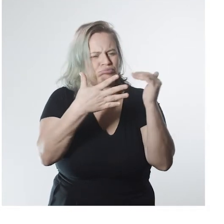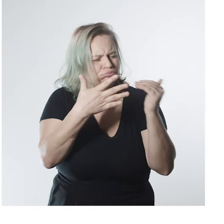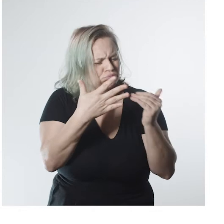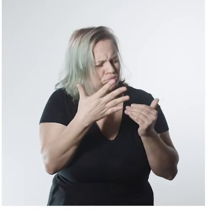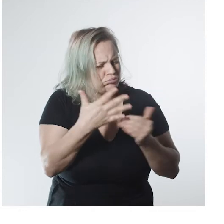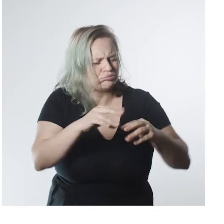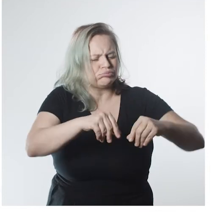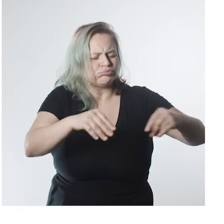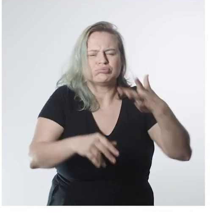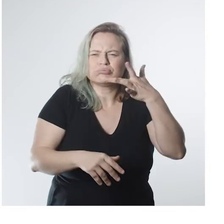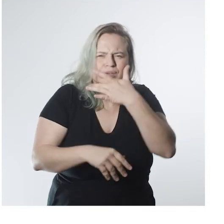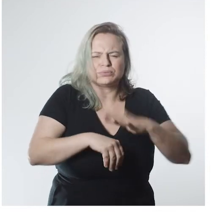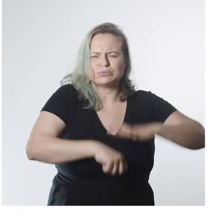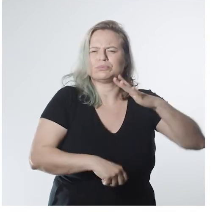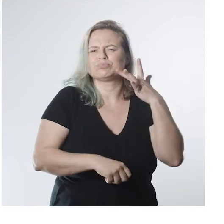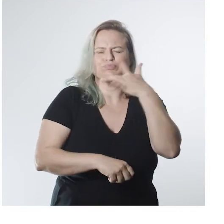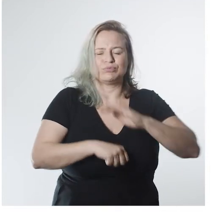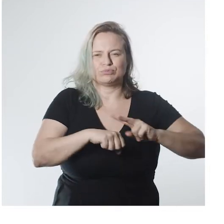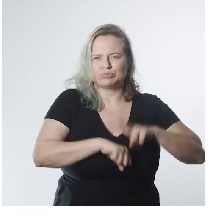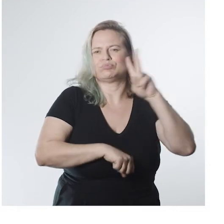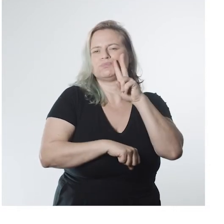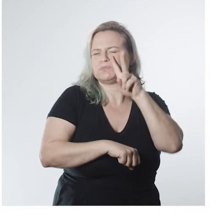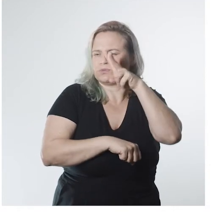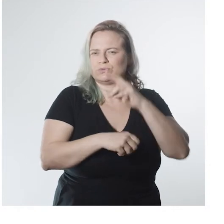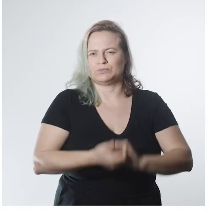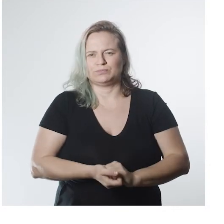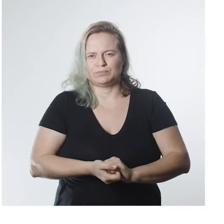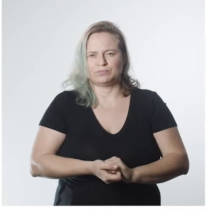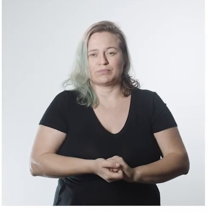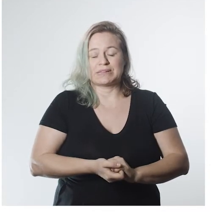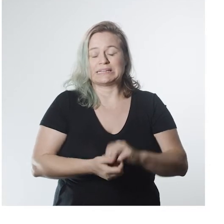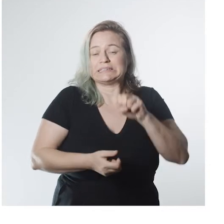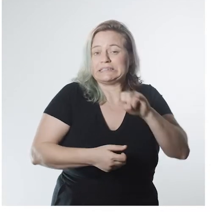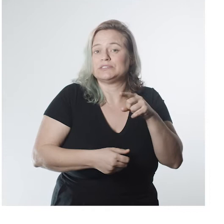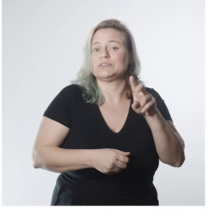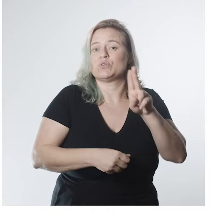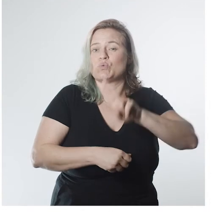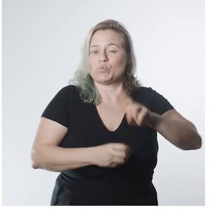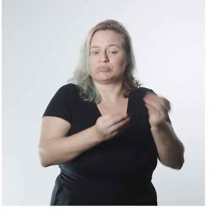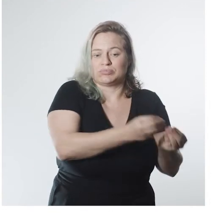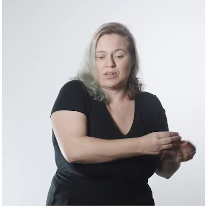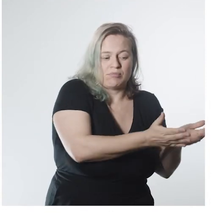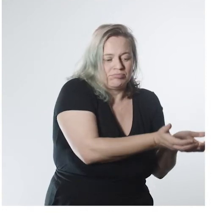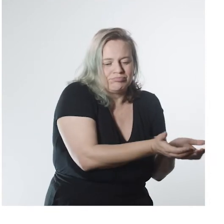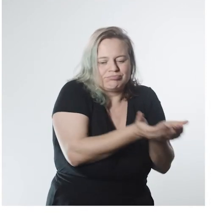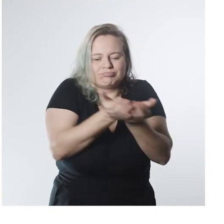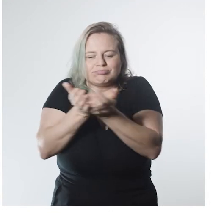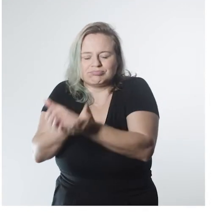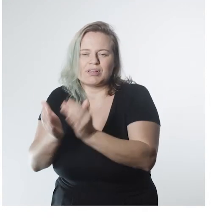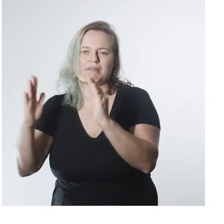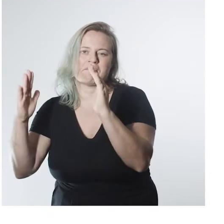sal e pimenta do reino. No caso de transportar essa salada, ou montar, né, para quentinhas